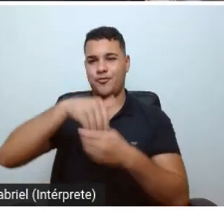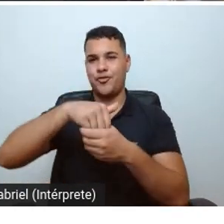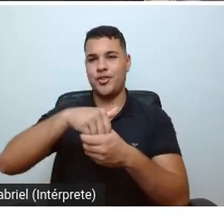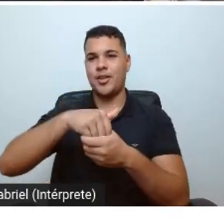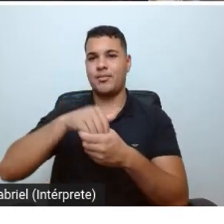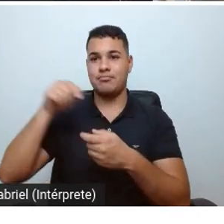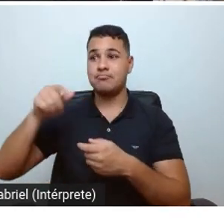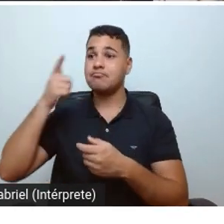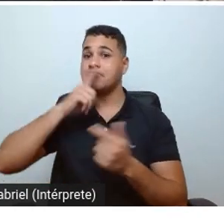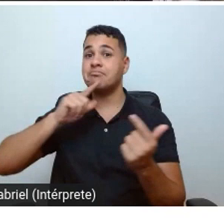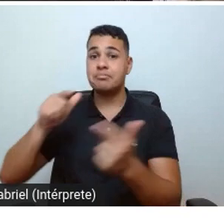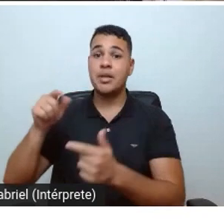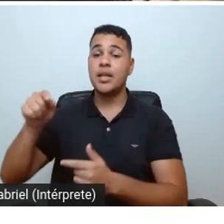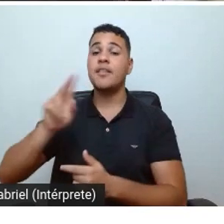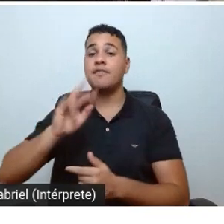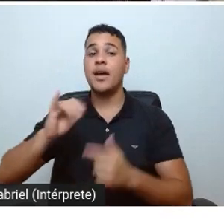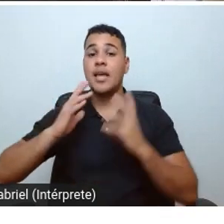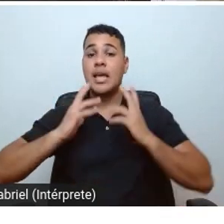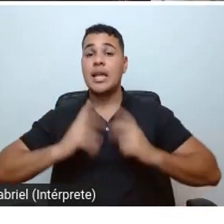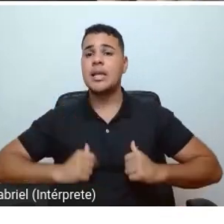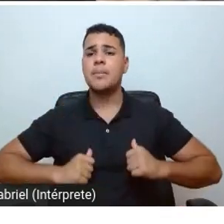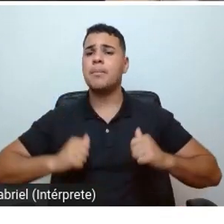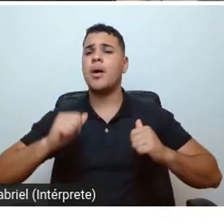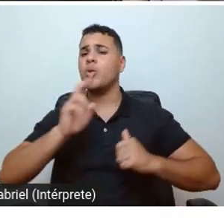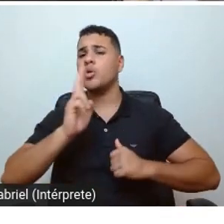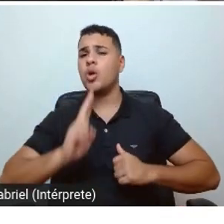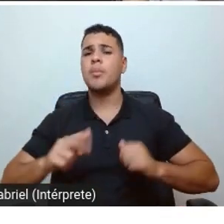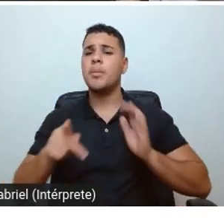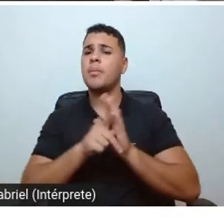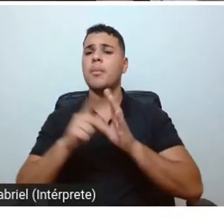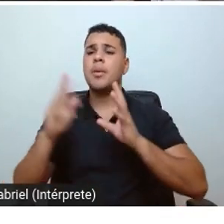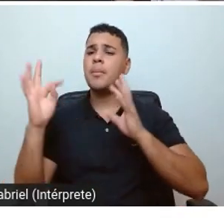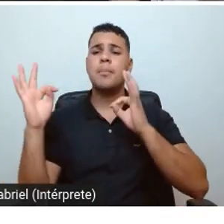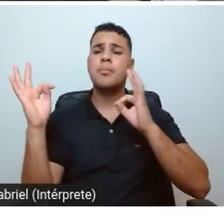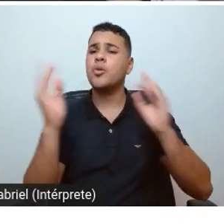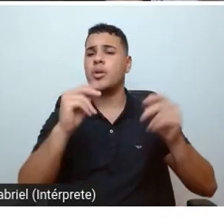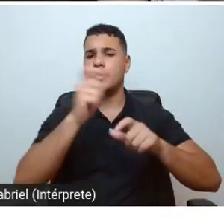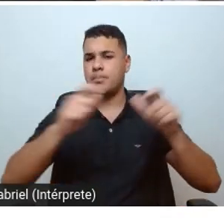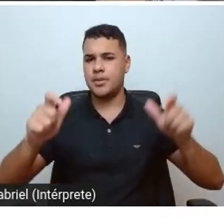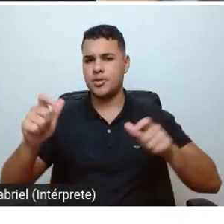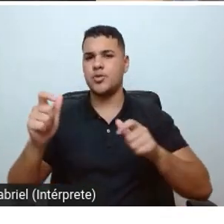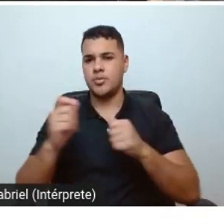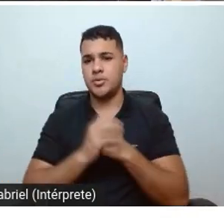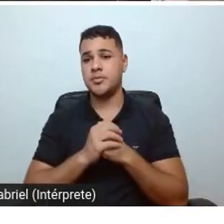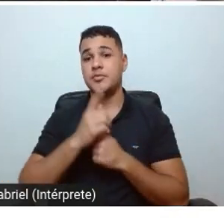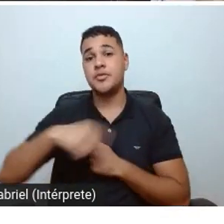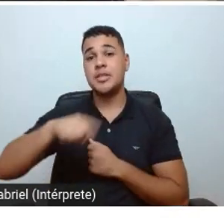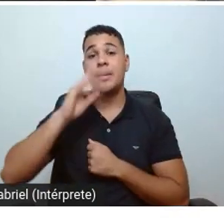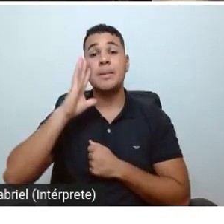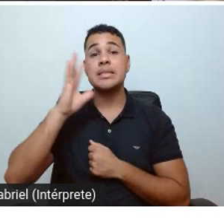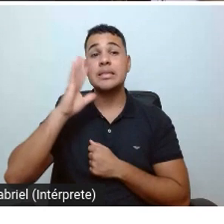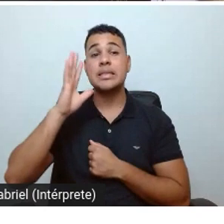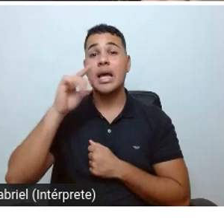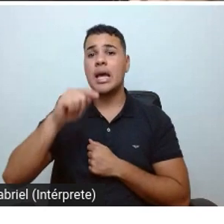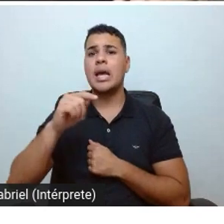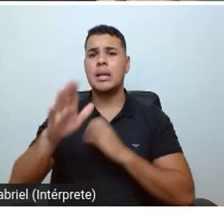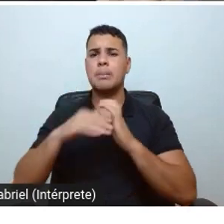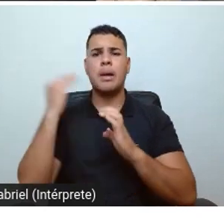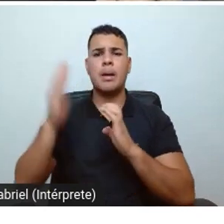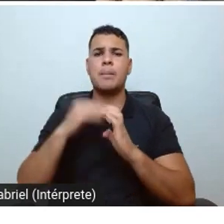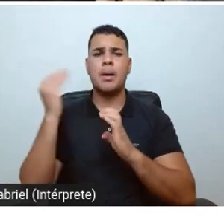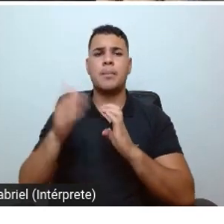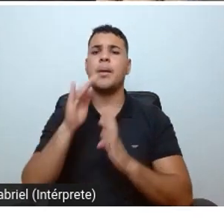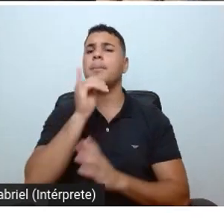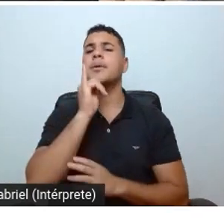estavam negativadas. Então, vocês imaginam o que aconteceu com o assistente virtual de cobrança? Ele passou a receber frases